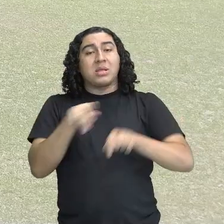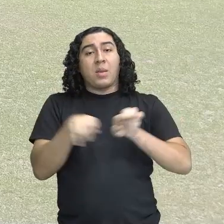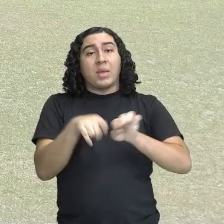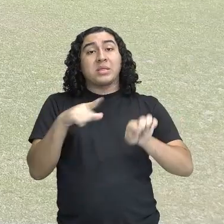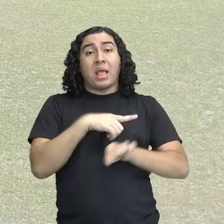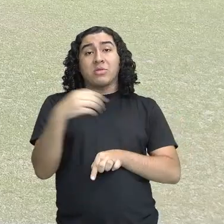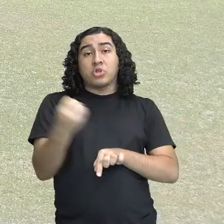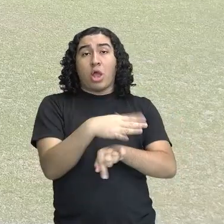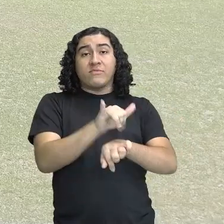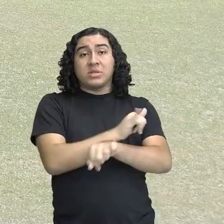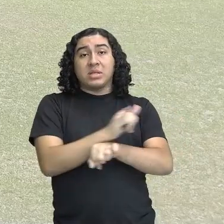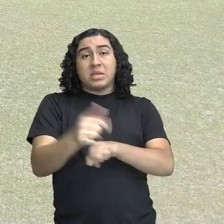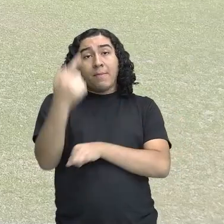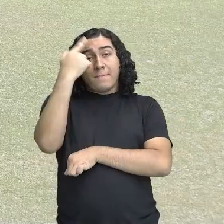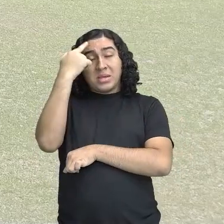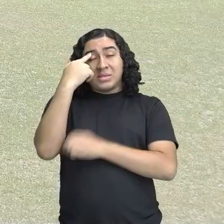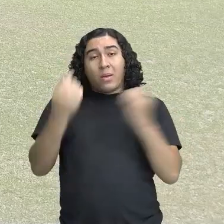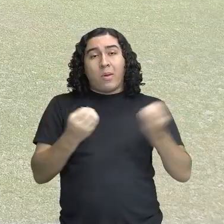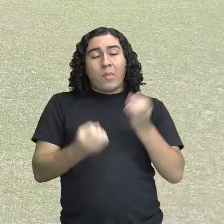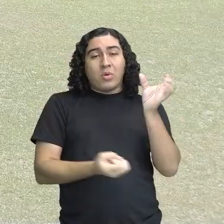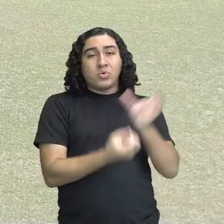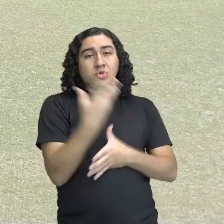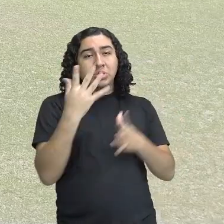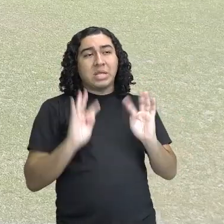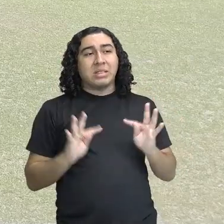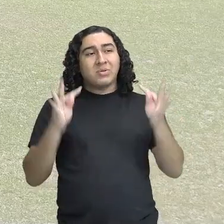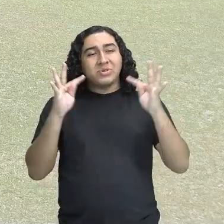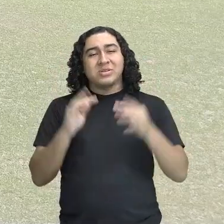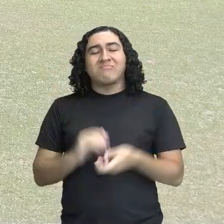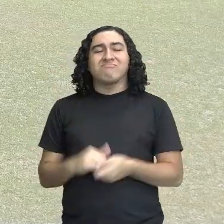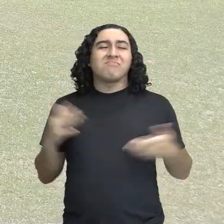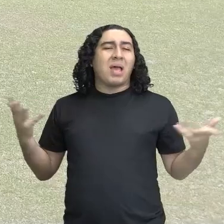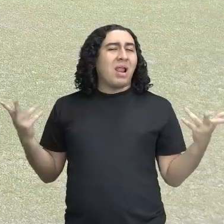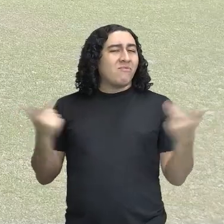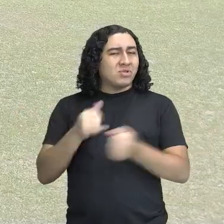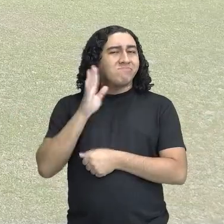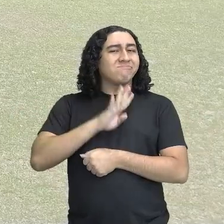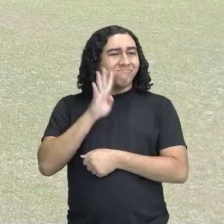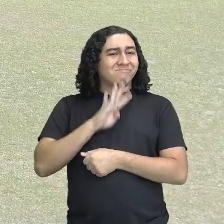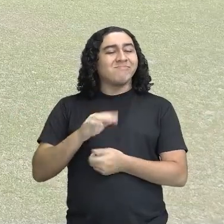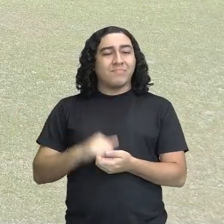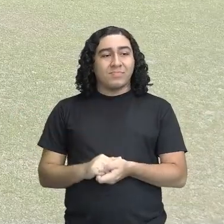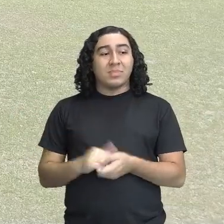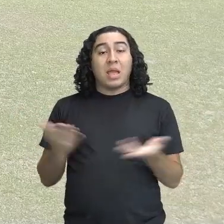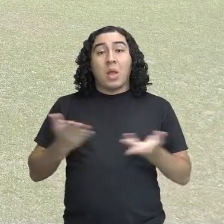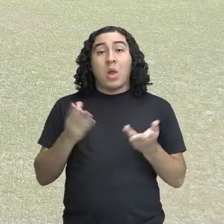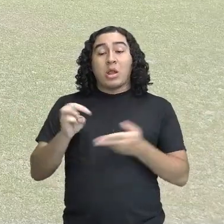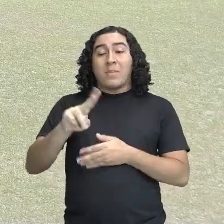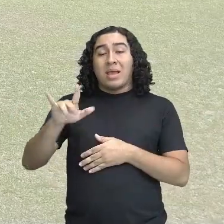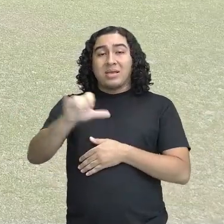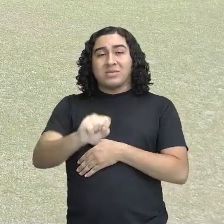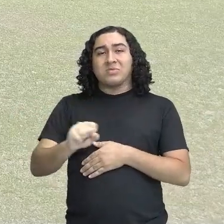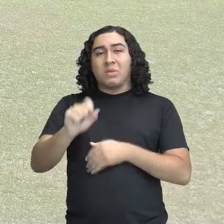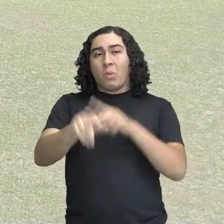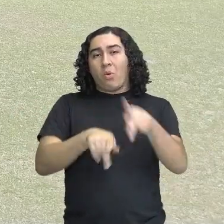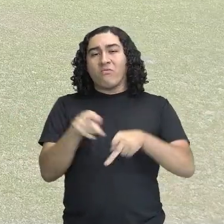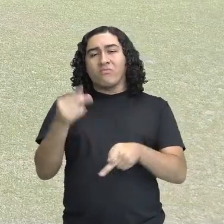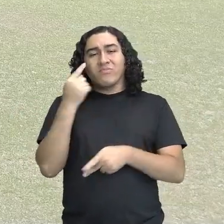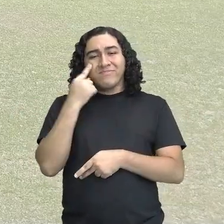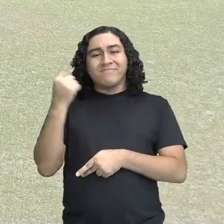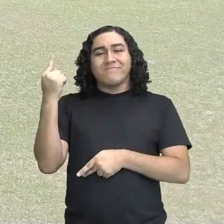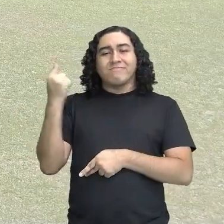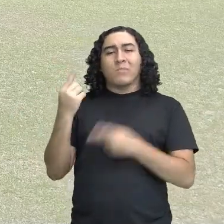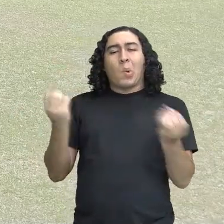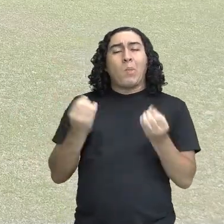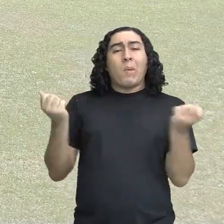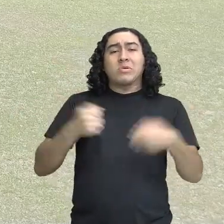inovar dessa forma, também vão criar essa tecnologia. Gente, que coisa bacana, hein? Vamos falar dos maias, então? Olhem essa construção. Como é